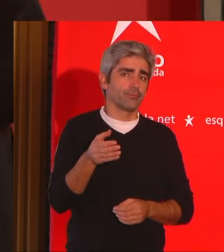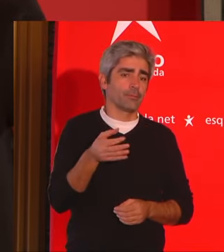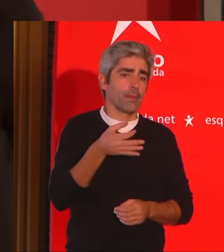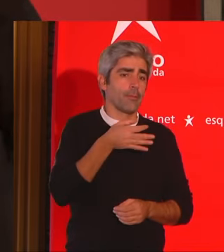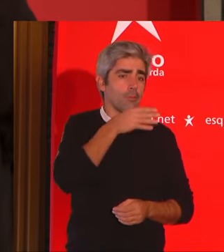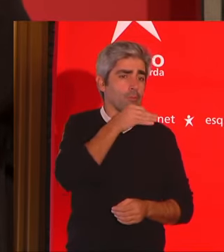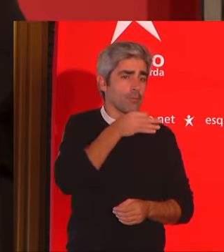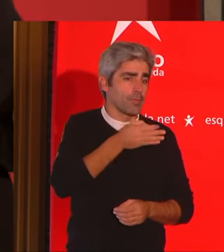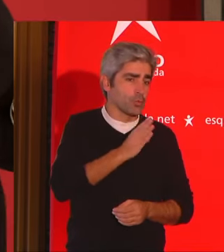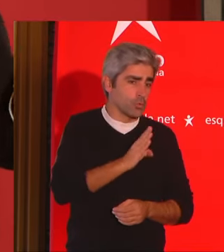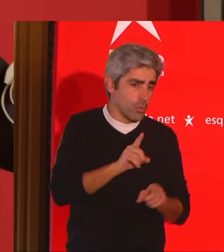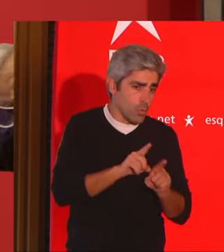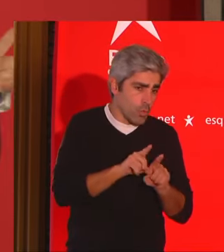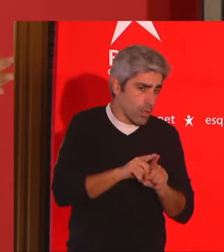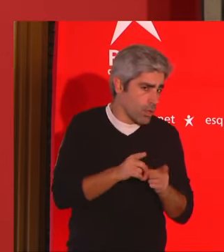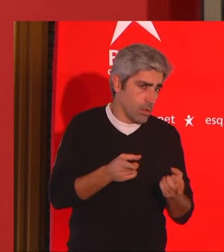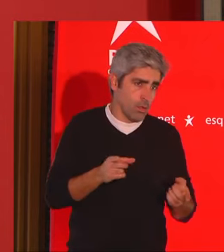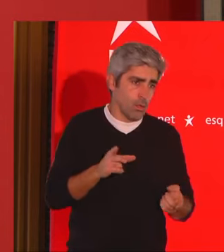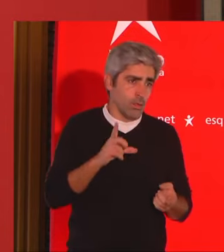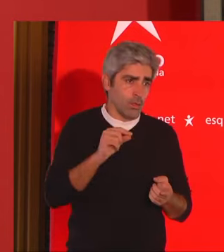PJ e ao próprio